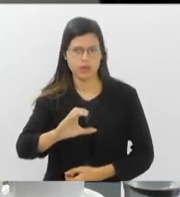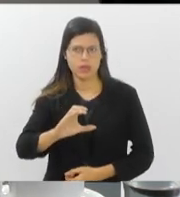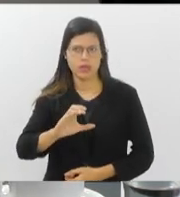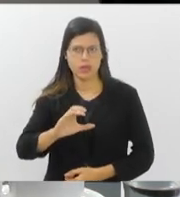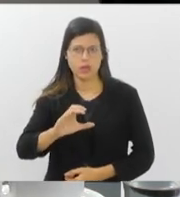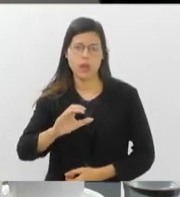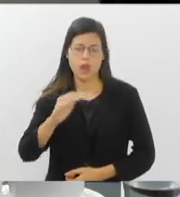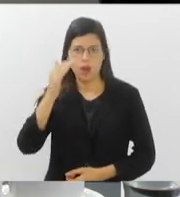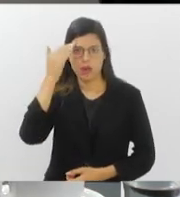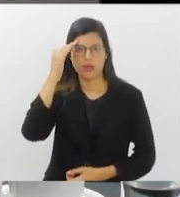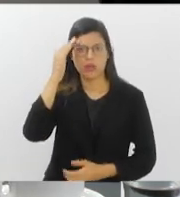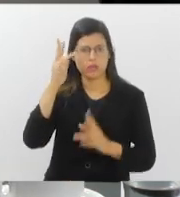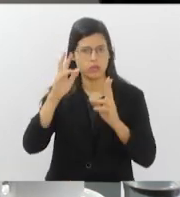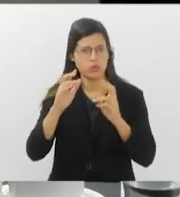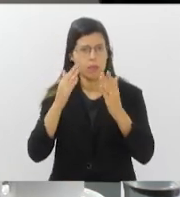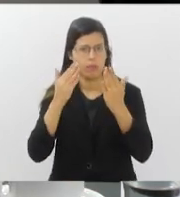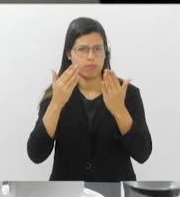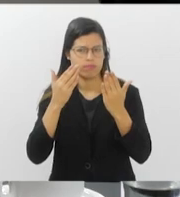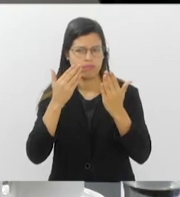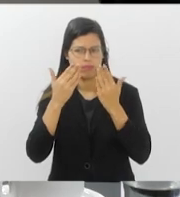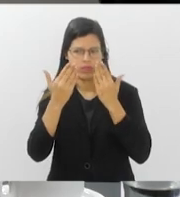eu entendo um pouquinho. Né?